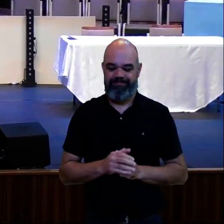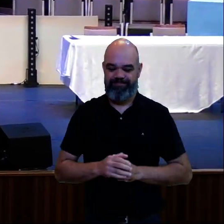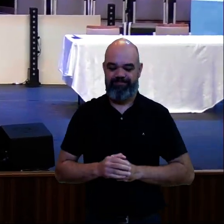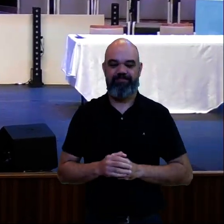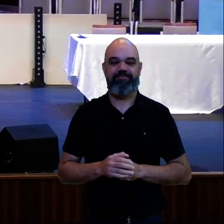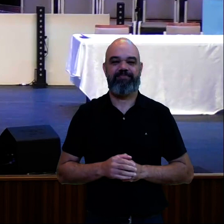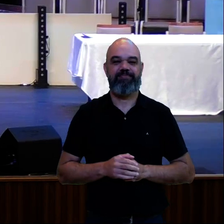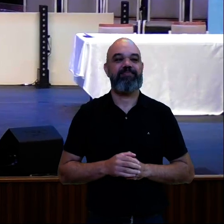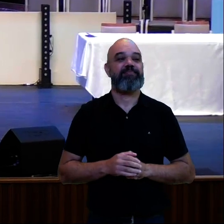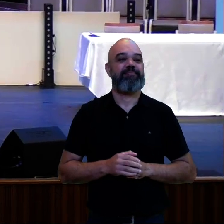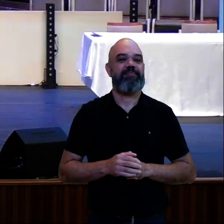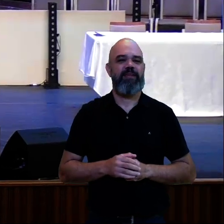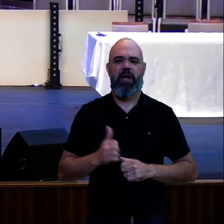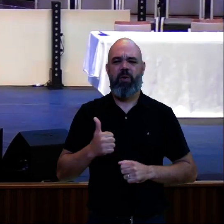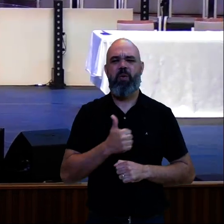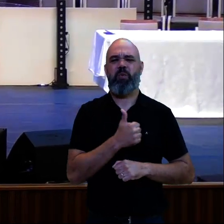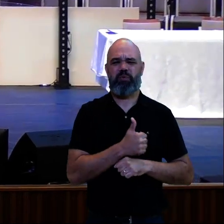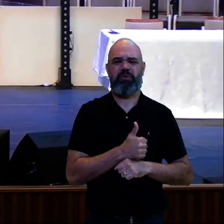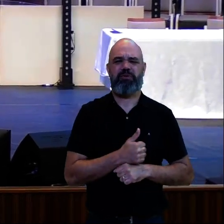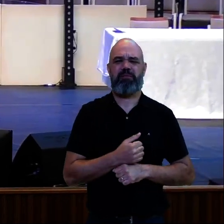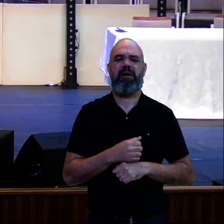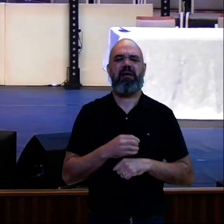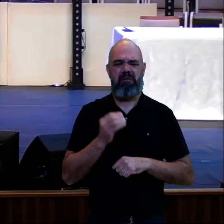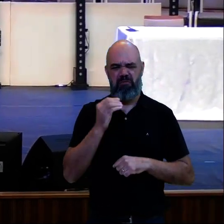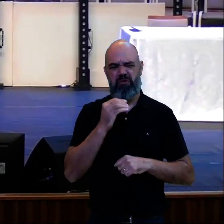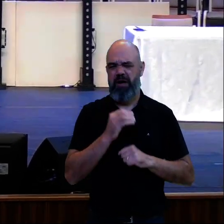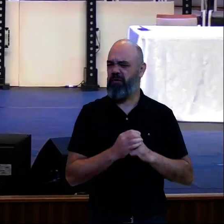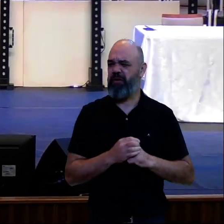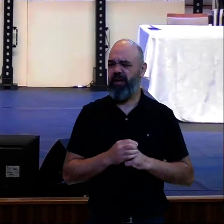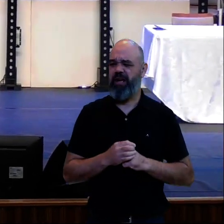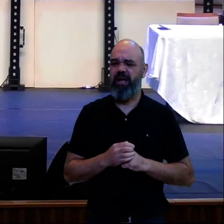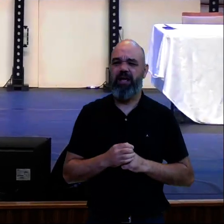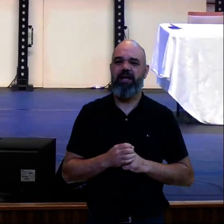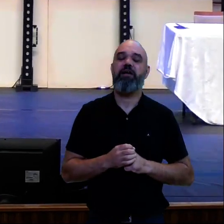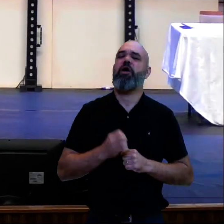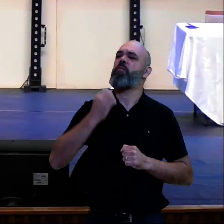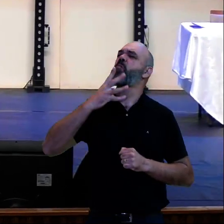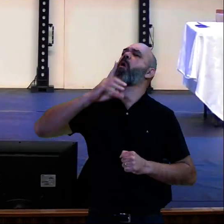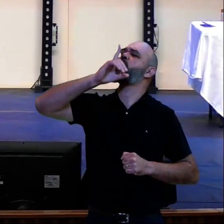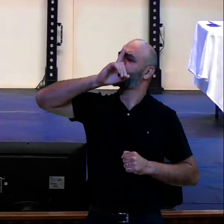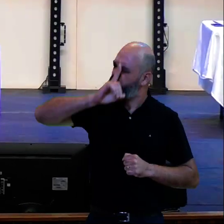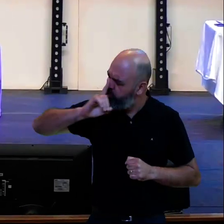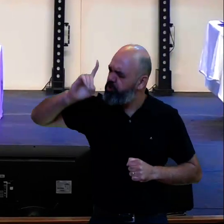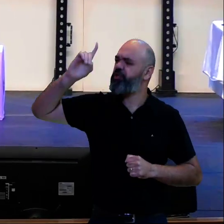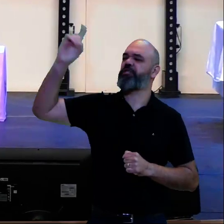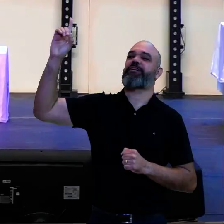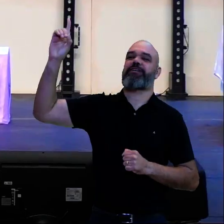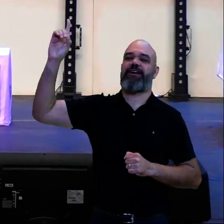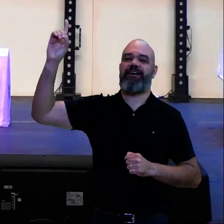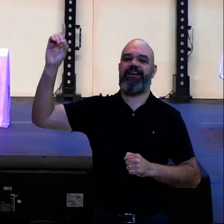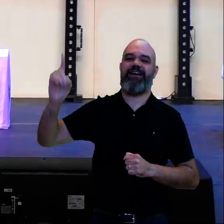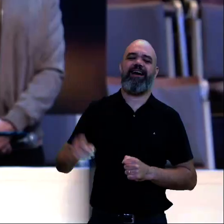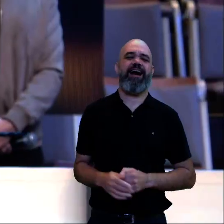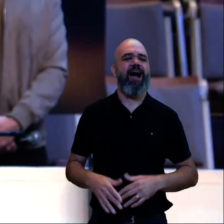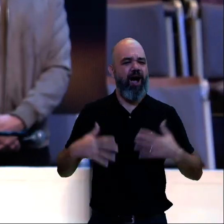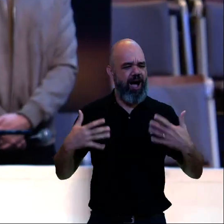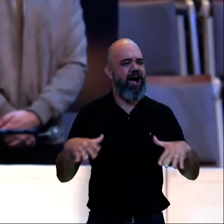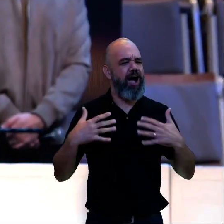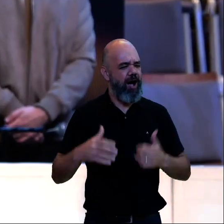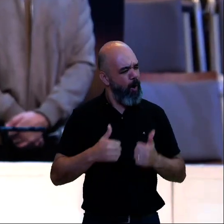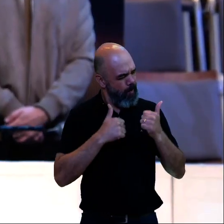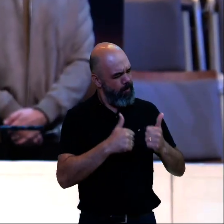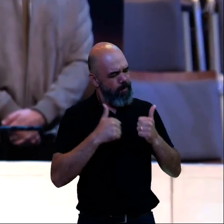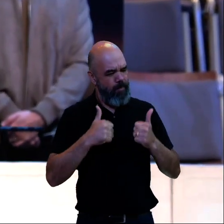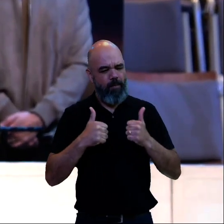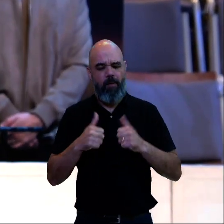Uau, isso que já são 11 horas da manhã, hein? Poxa vida, um bom dia! Bom dia,